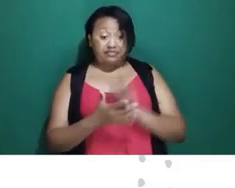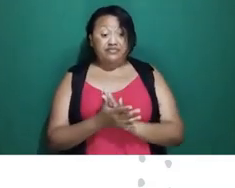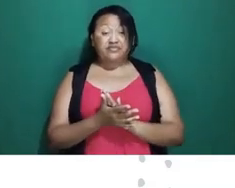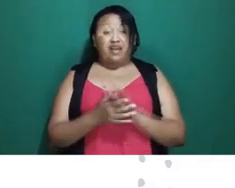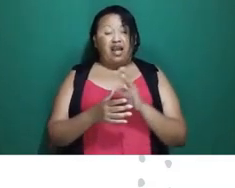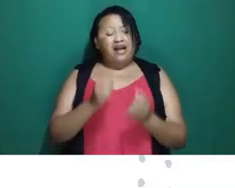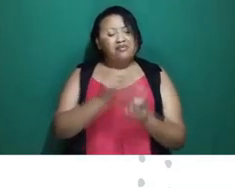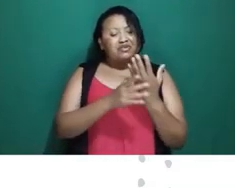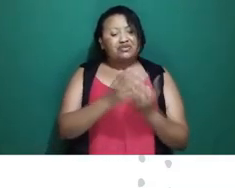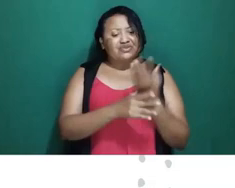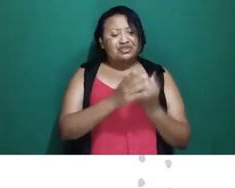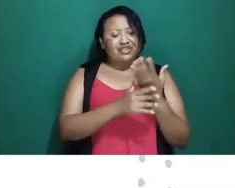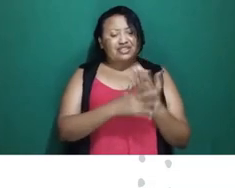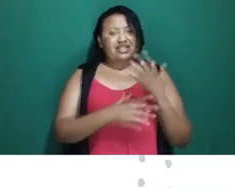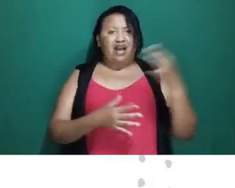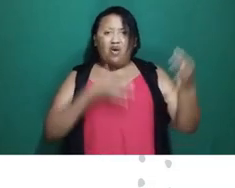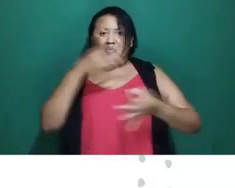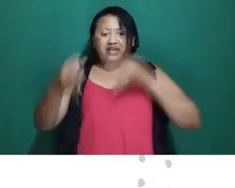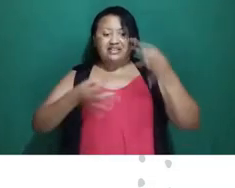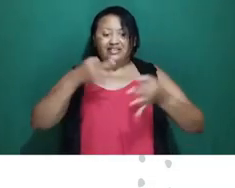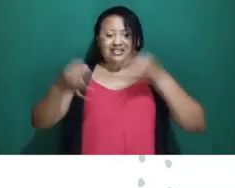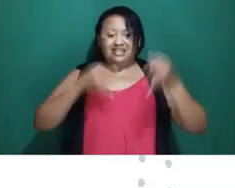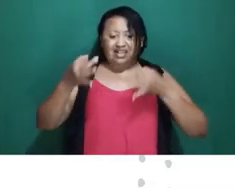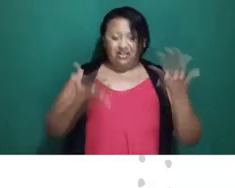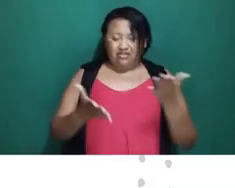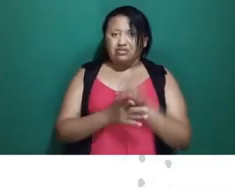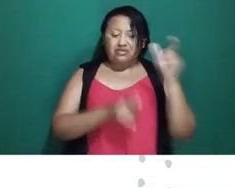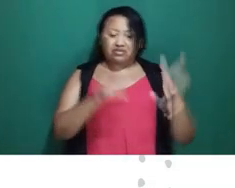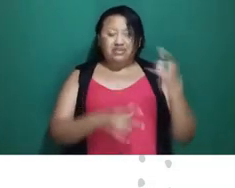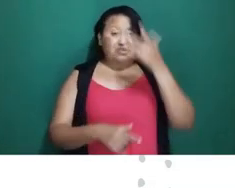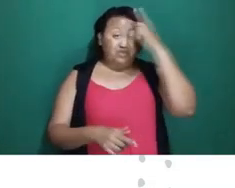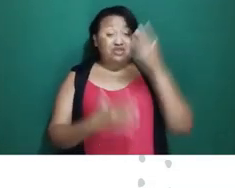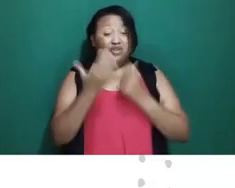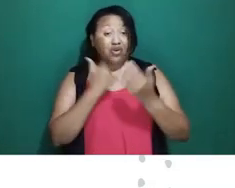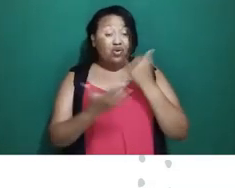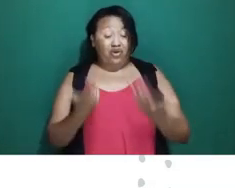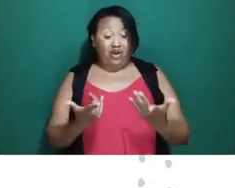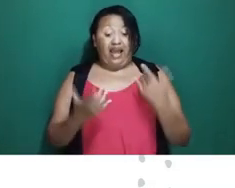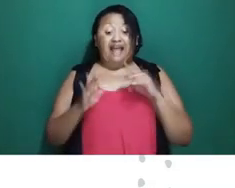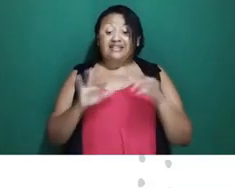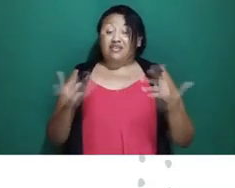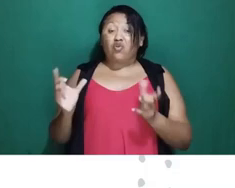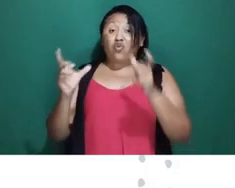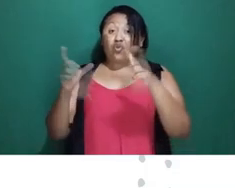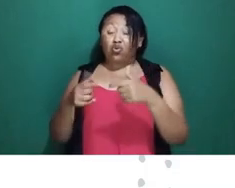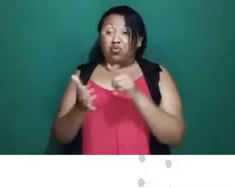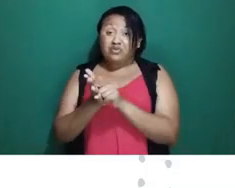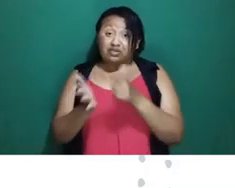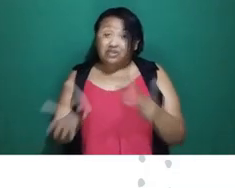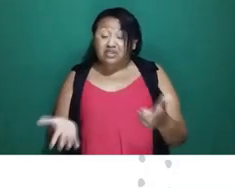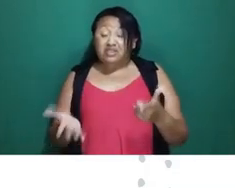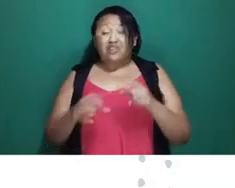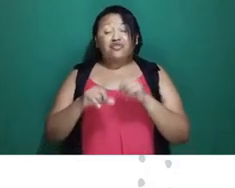os comentários dos consumidores sobre o ocorrido o veículo jornalístico que é demonstrar que a insatisfação dos clientes foi o que